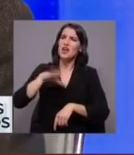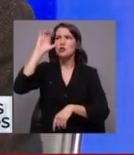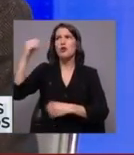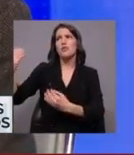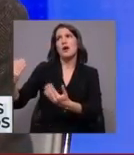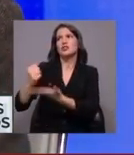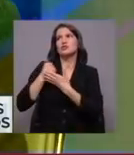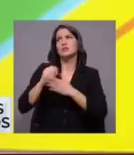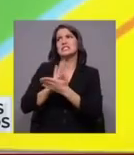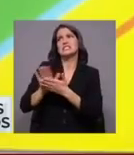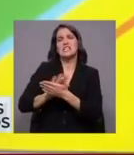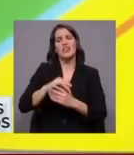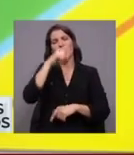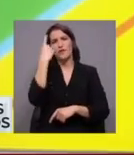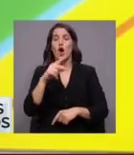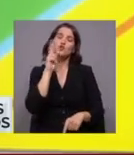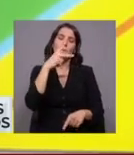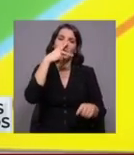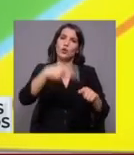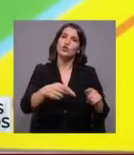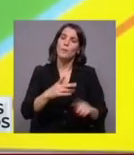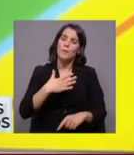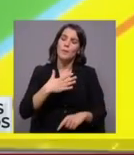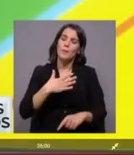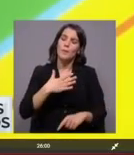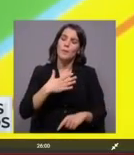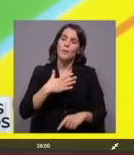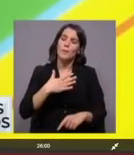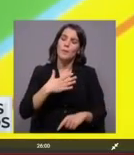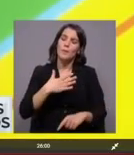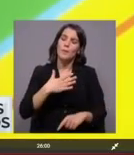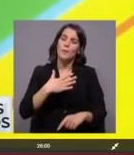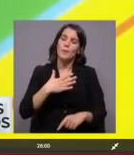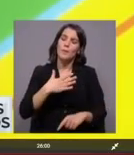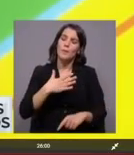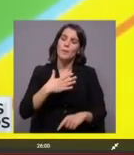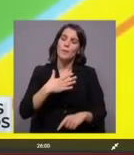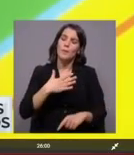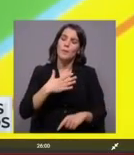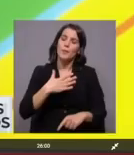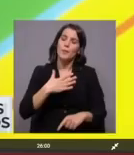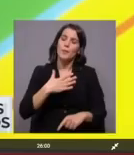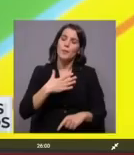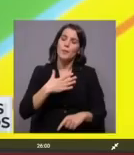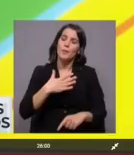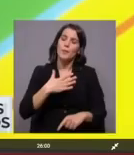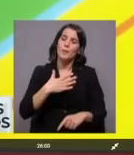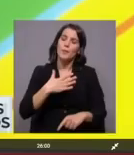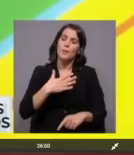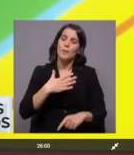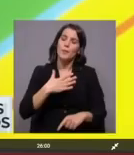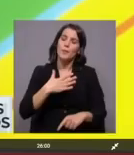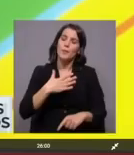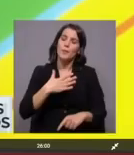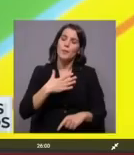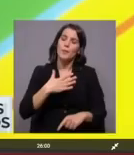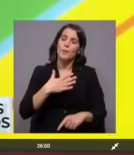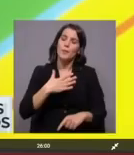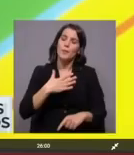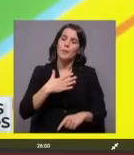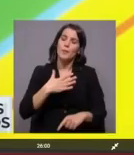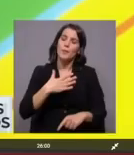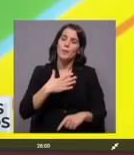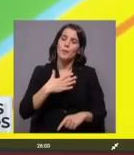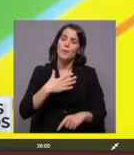que passam a secundária jogo muito disputado entre outras sobre já comprei uma questão é o estado e bermudinha mais uma confusão nos